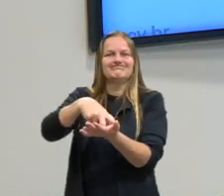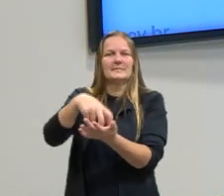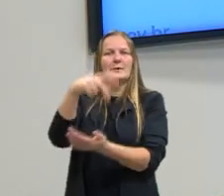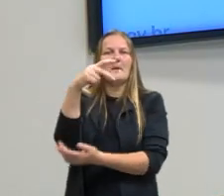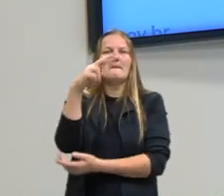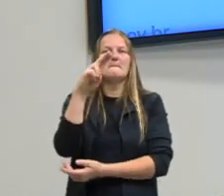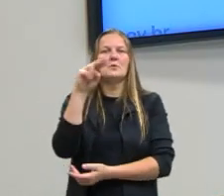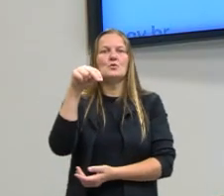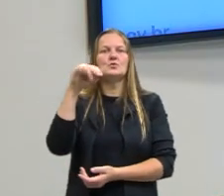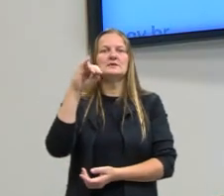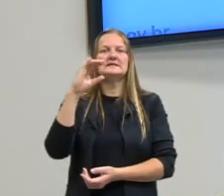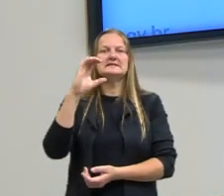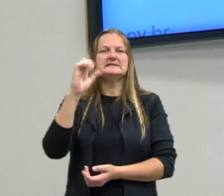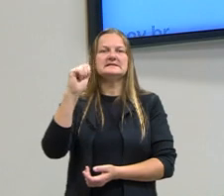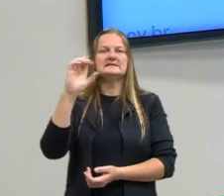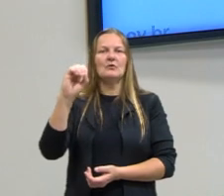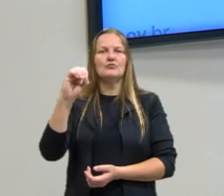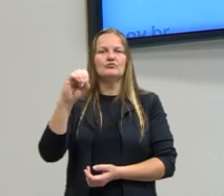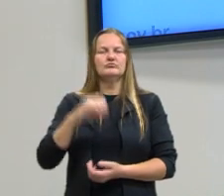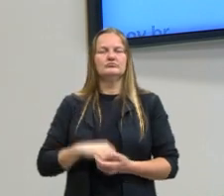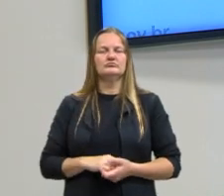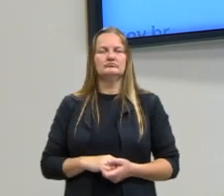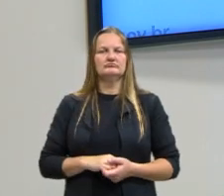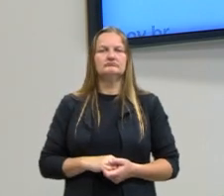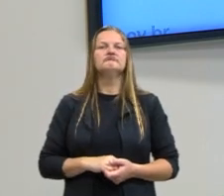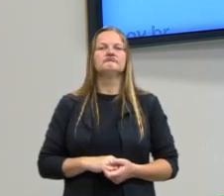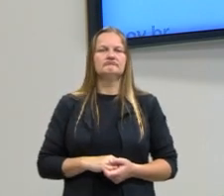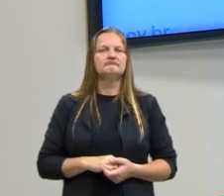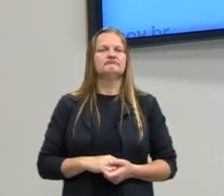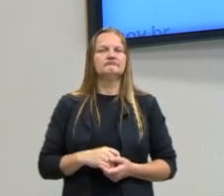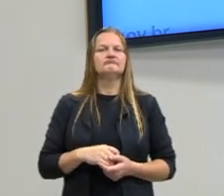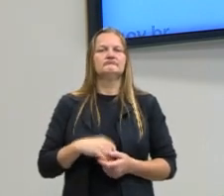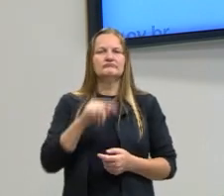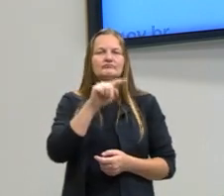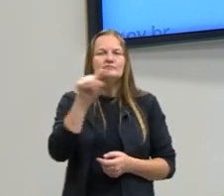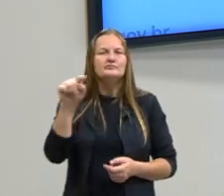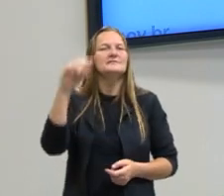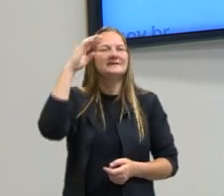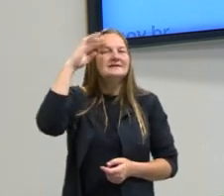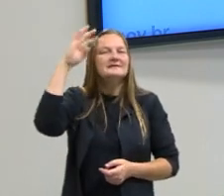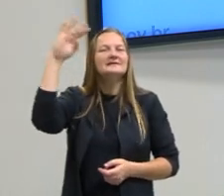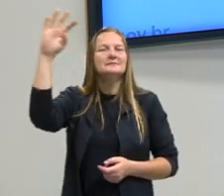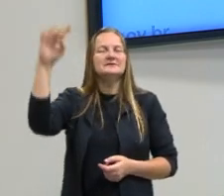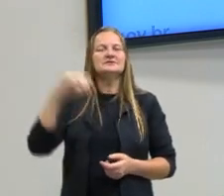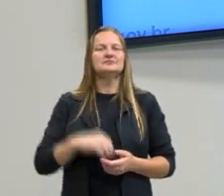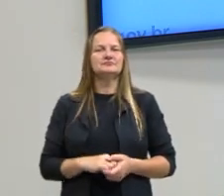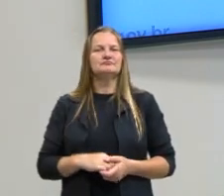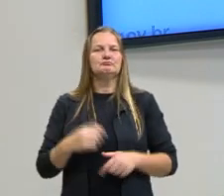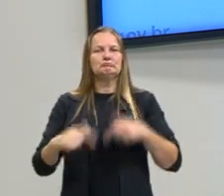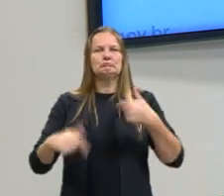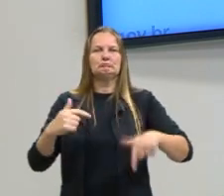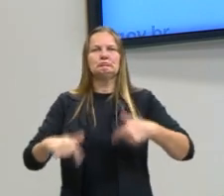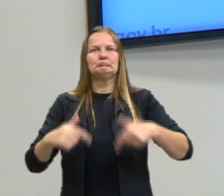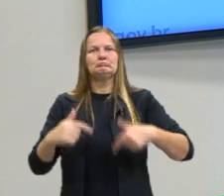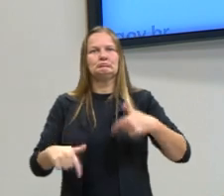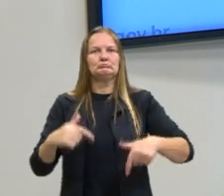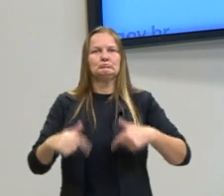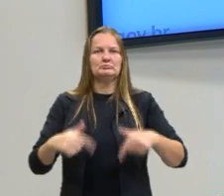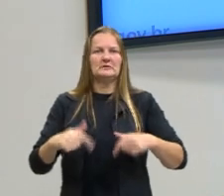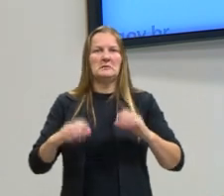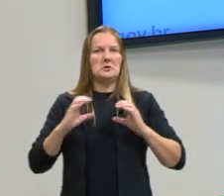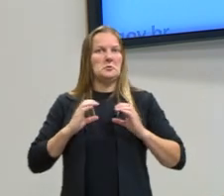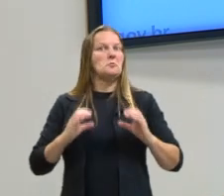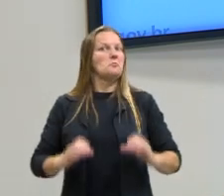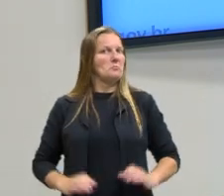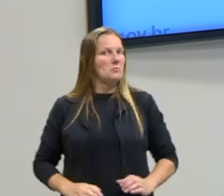punido por essa sociedade você imagine né um algum deslize que você possa do seu